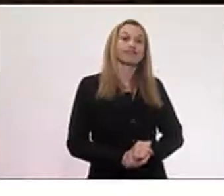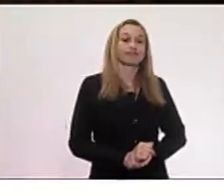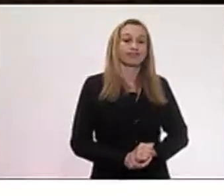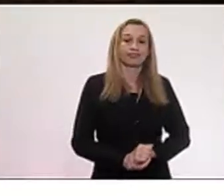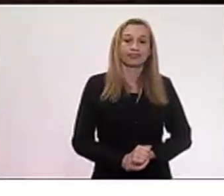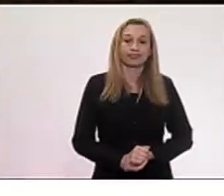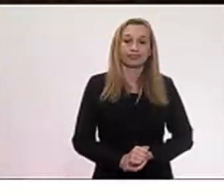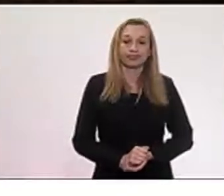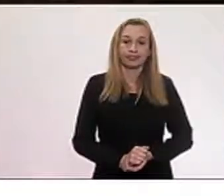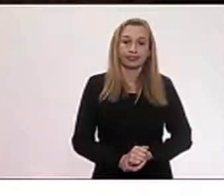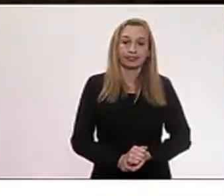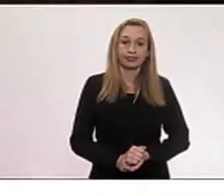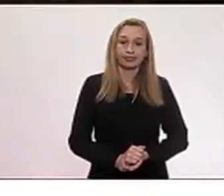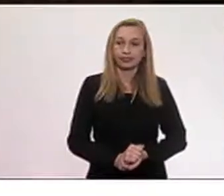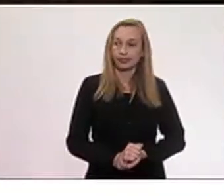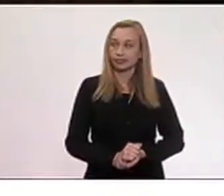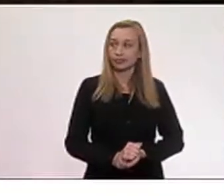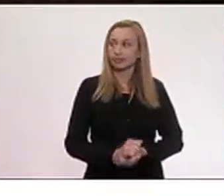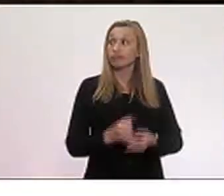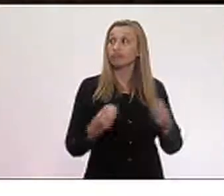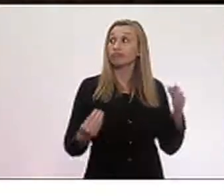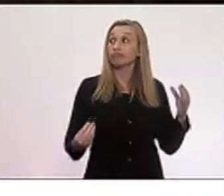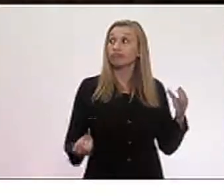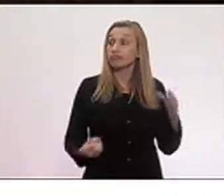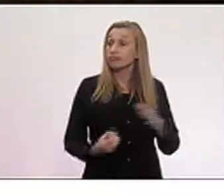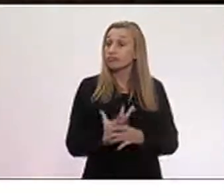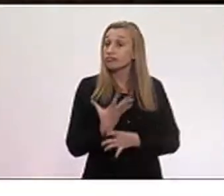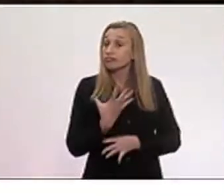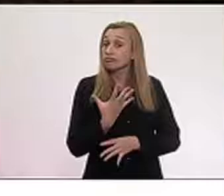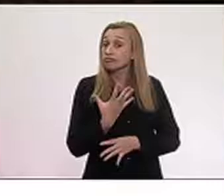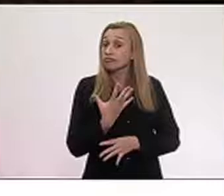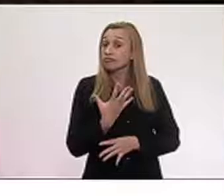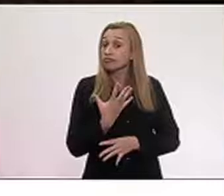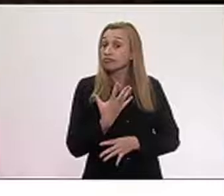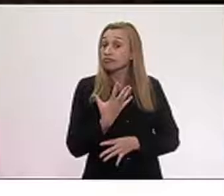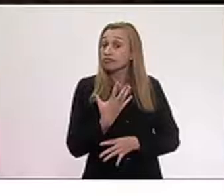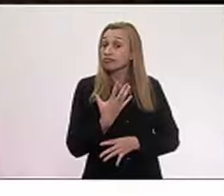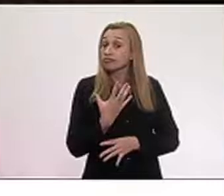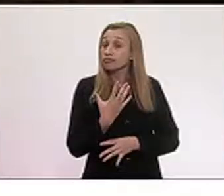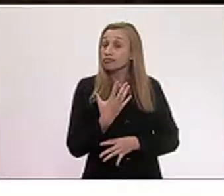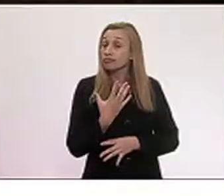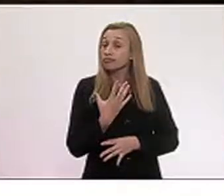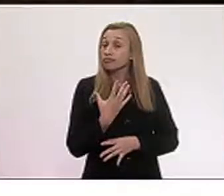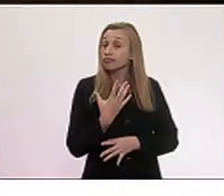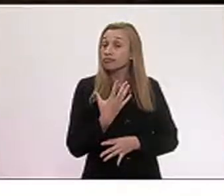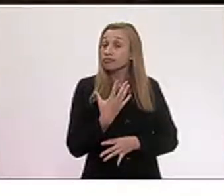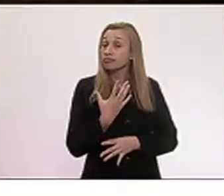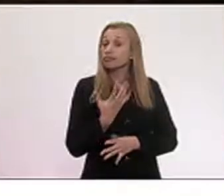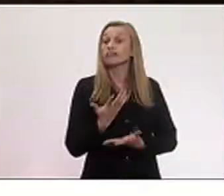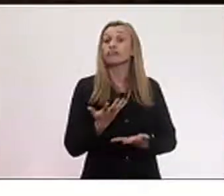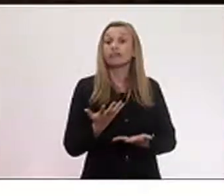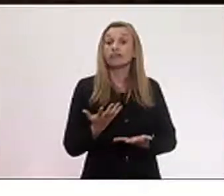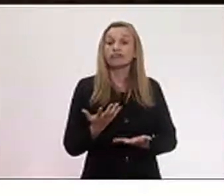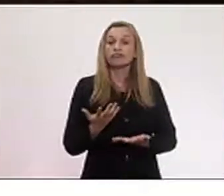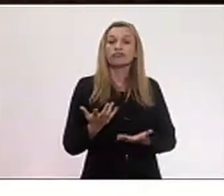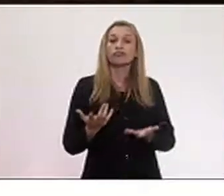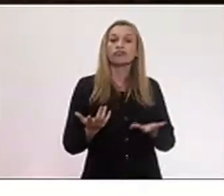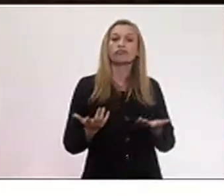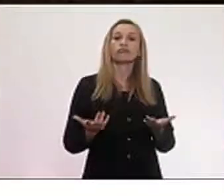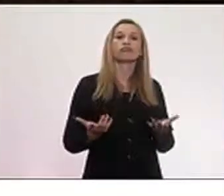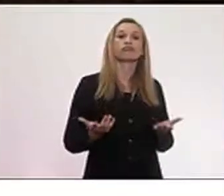Eis que surge com perplexidade uma